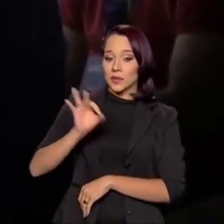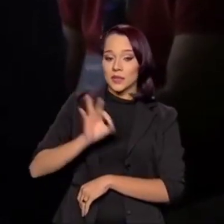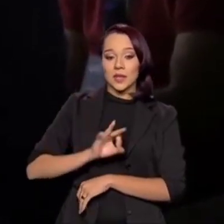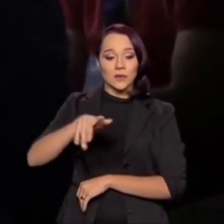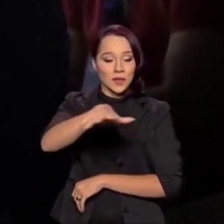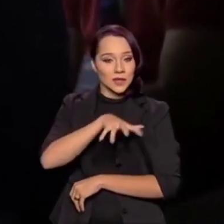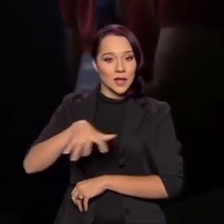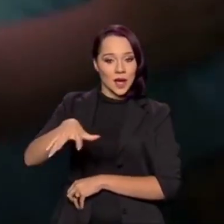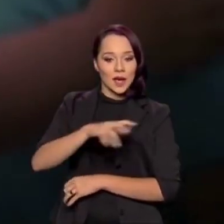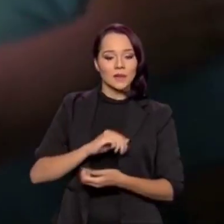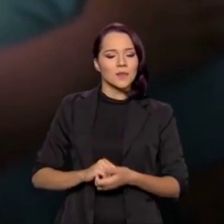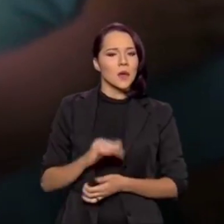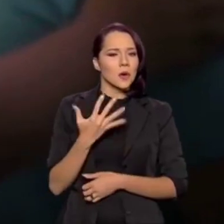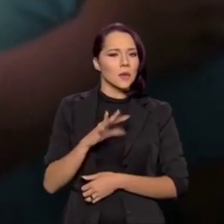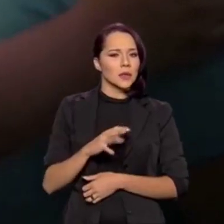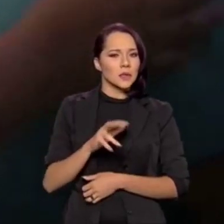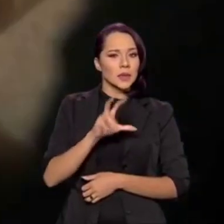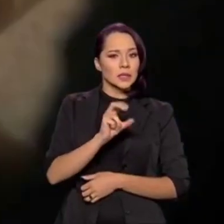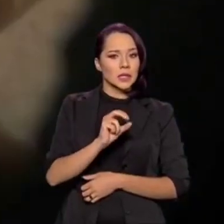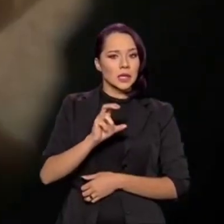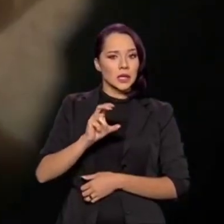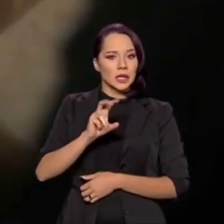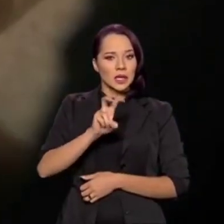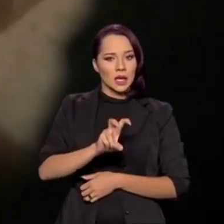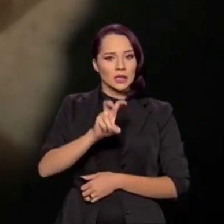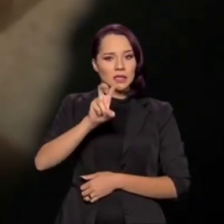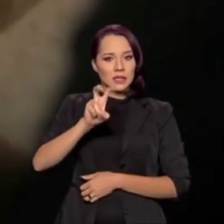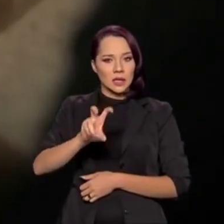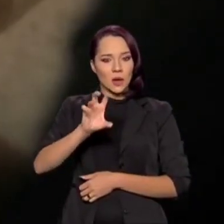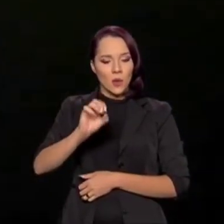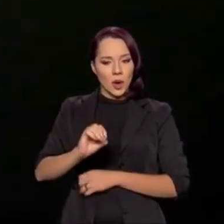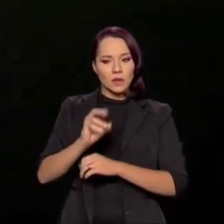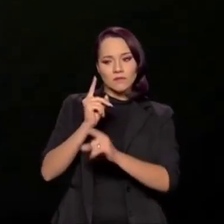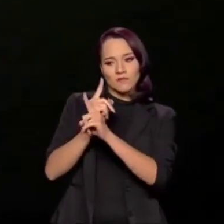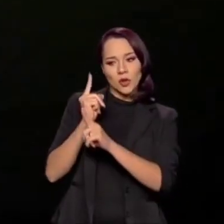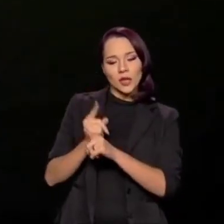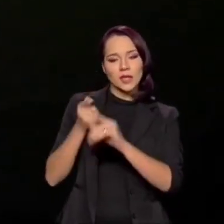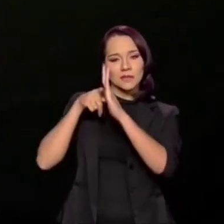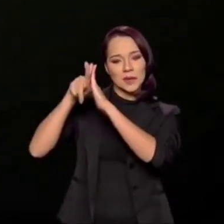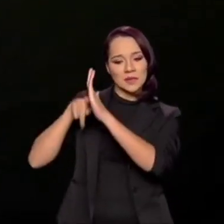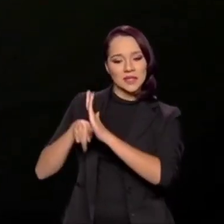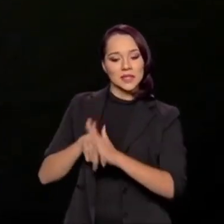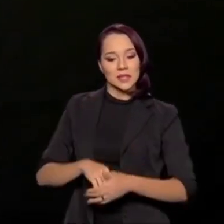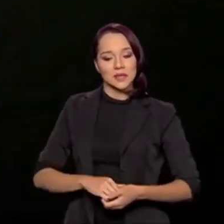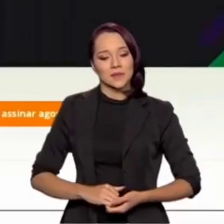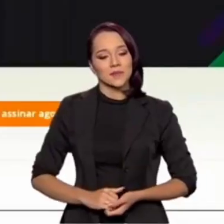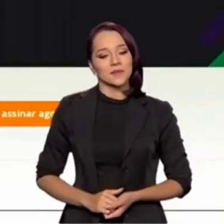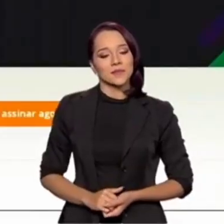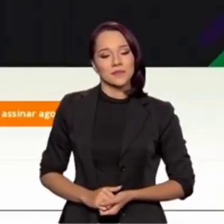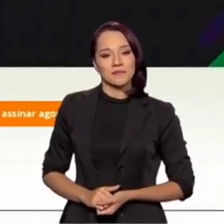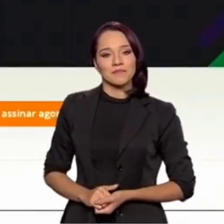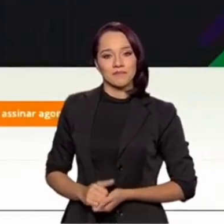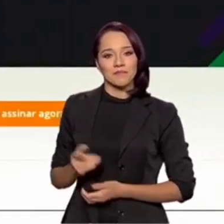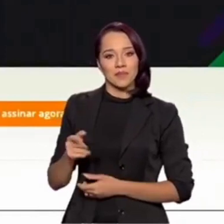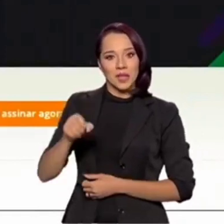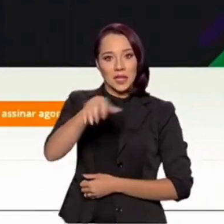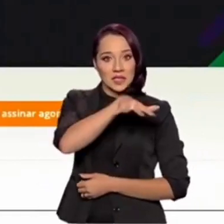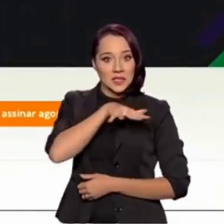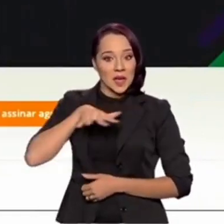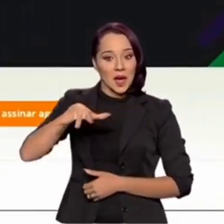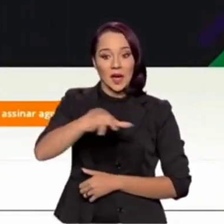desse setor, com cerca de 550 identificadas pela pesquisa. Nesse